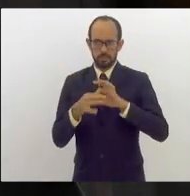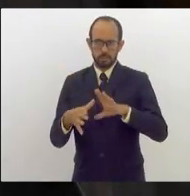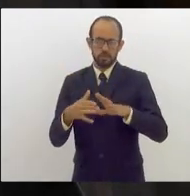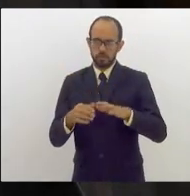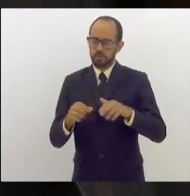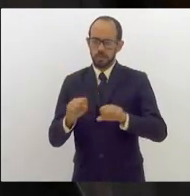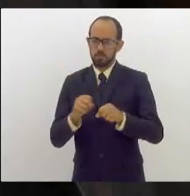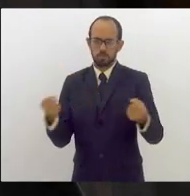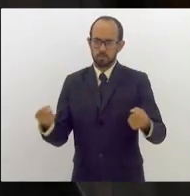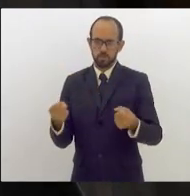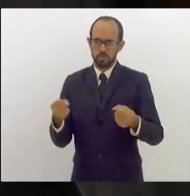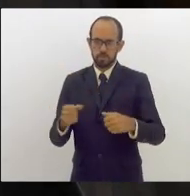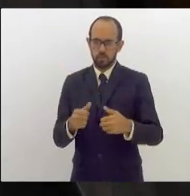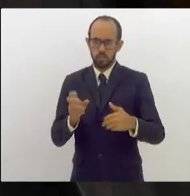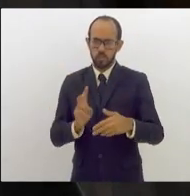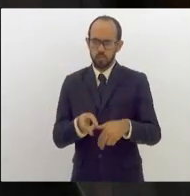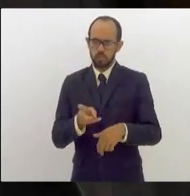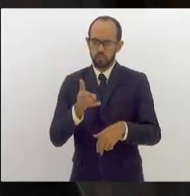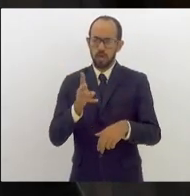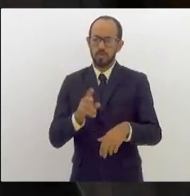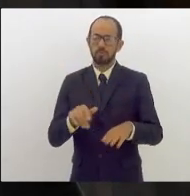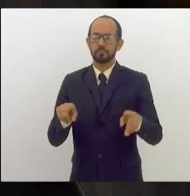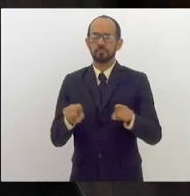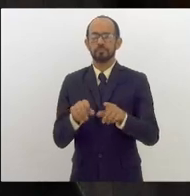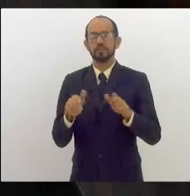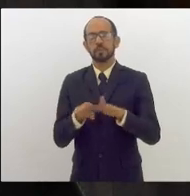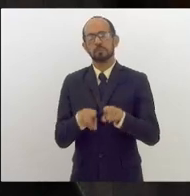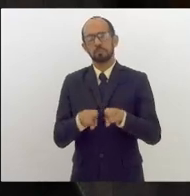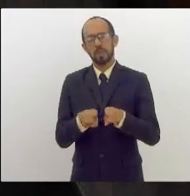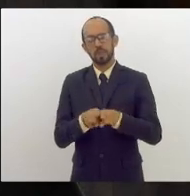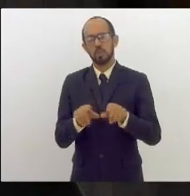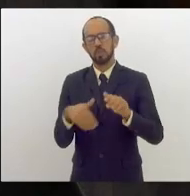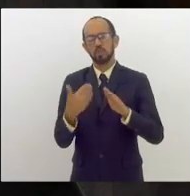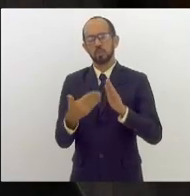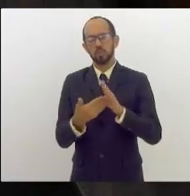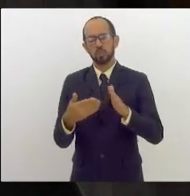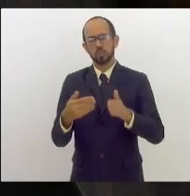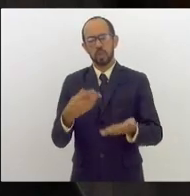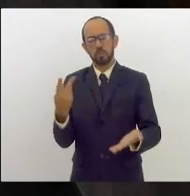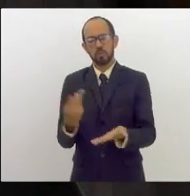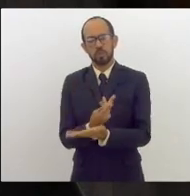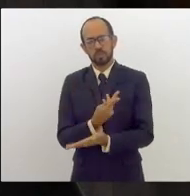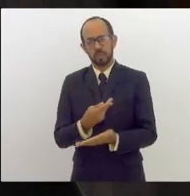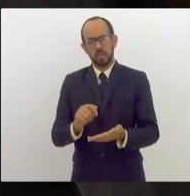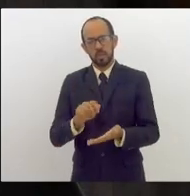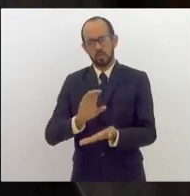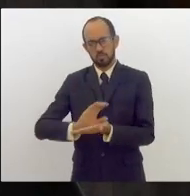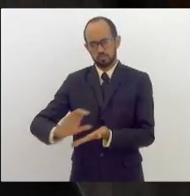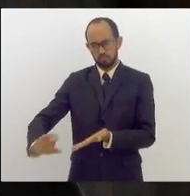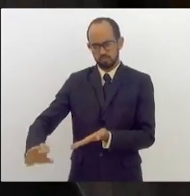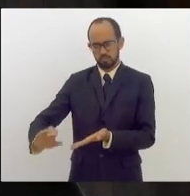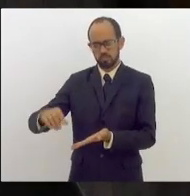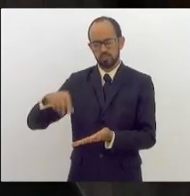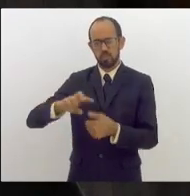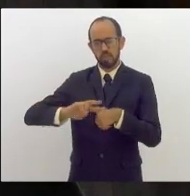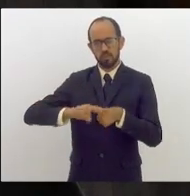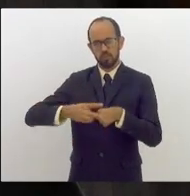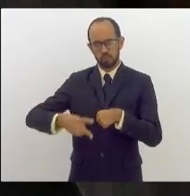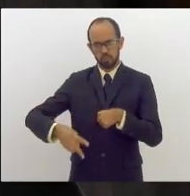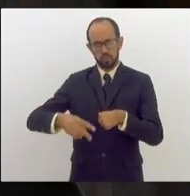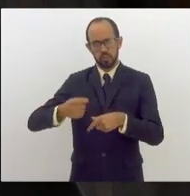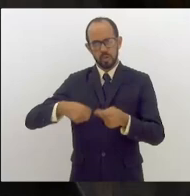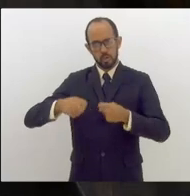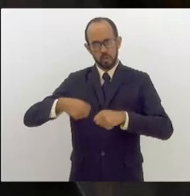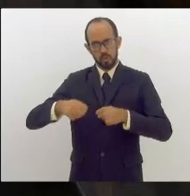prosseguir e isso tudo tem acontecido inclusive com aporte financeiro fruto da economia do fundo dessa casa a gente tem